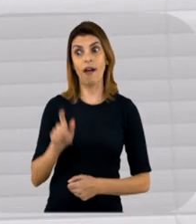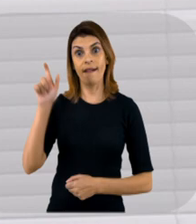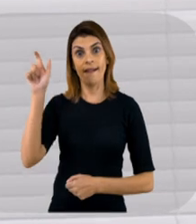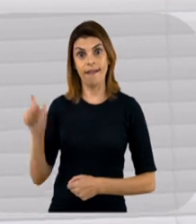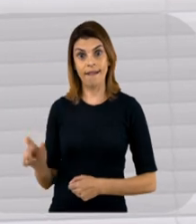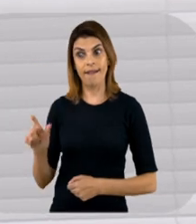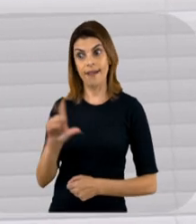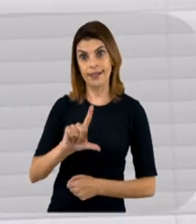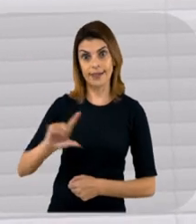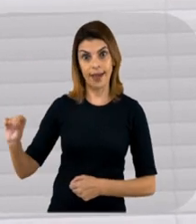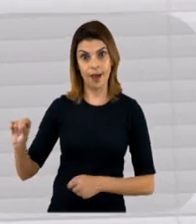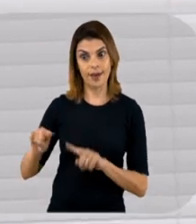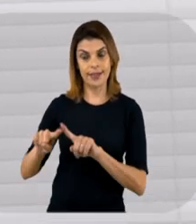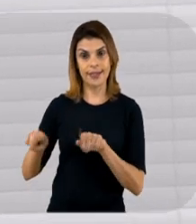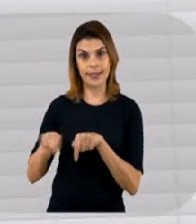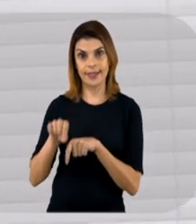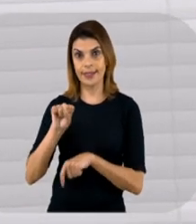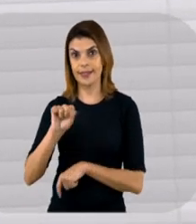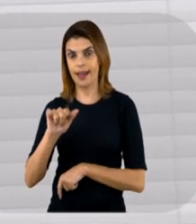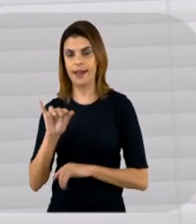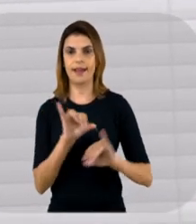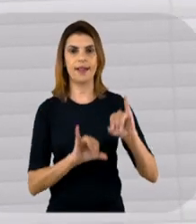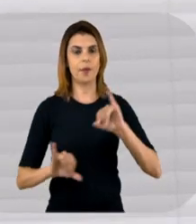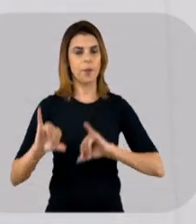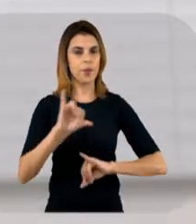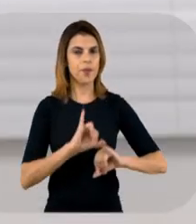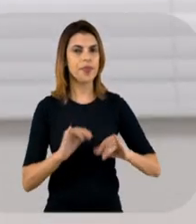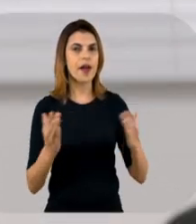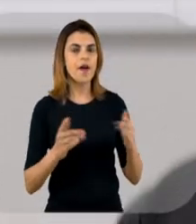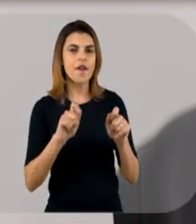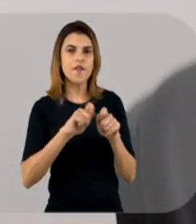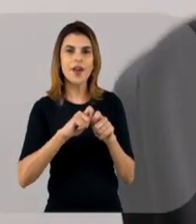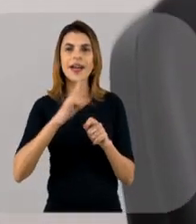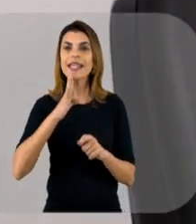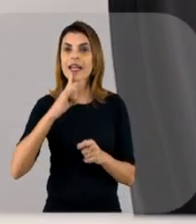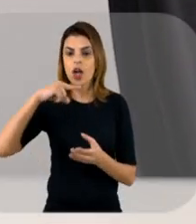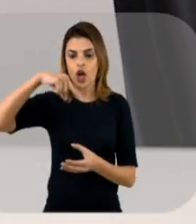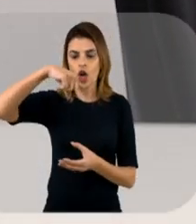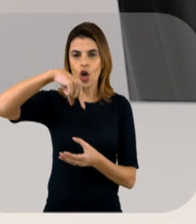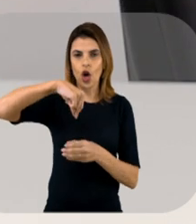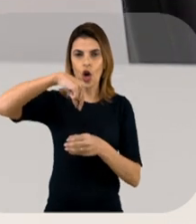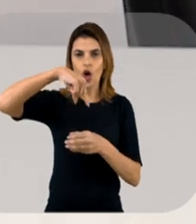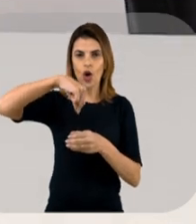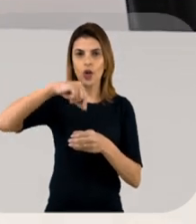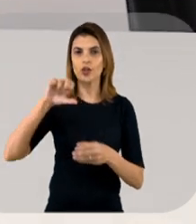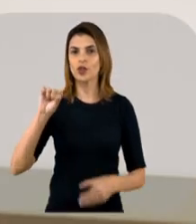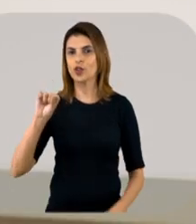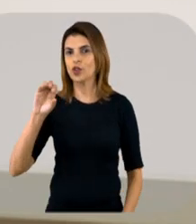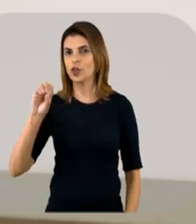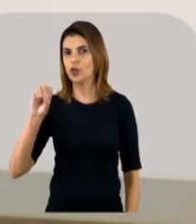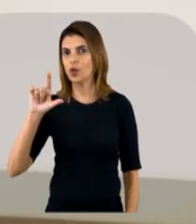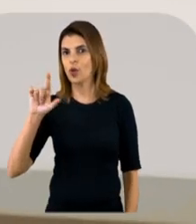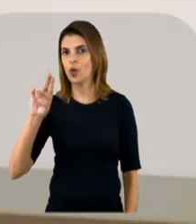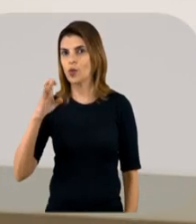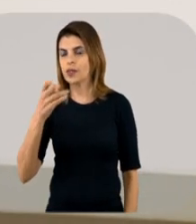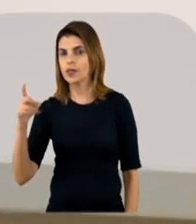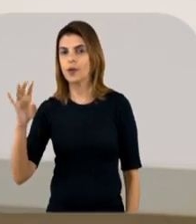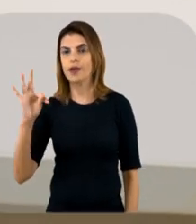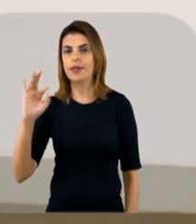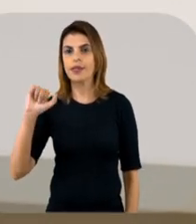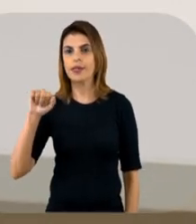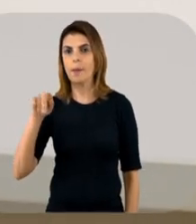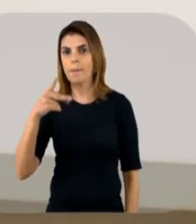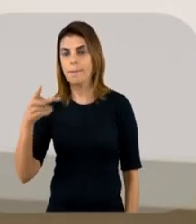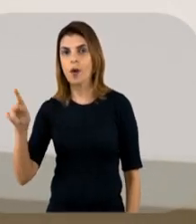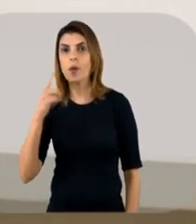depois que o participante se retirou do laboratório vamos fazer a adição das gotas do nosso solução tampão esse